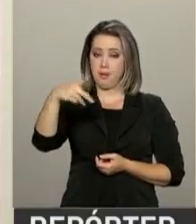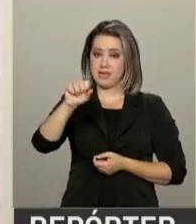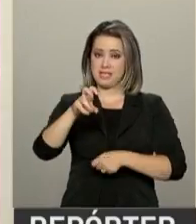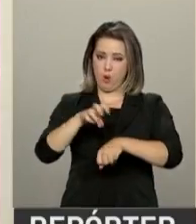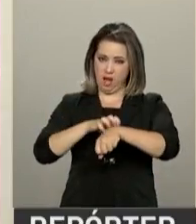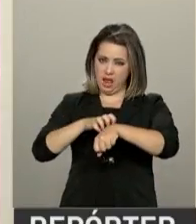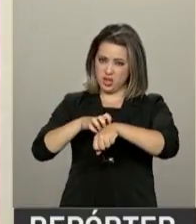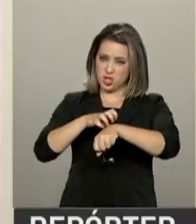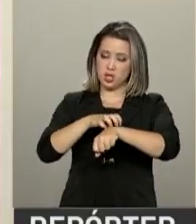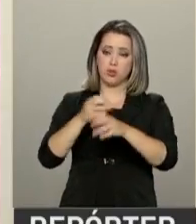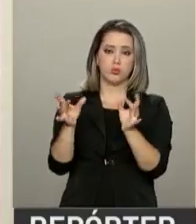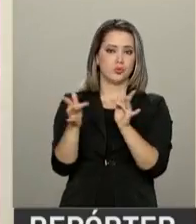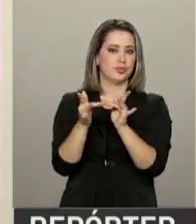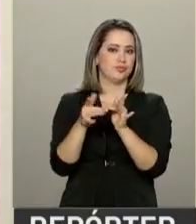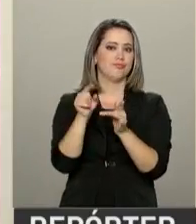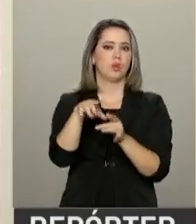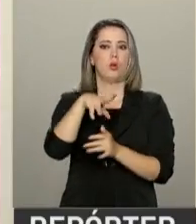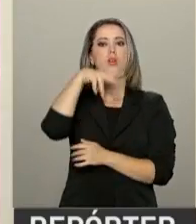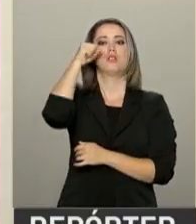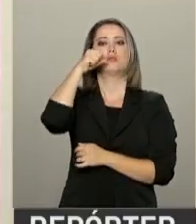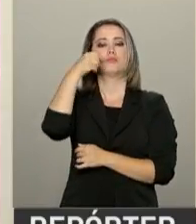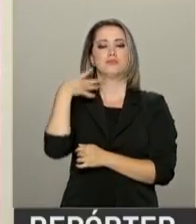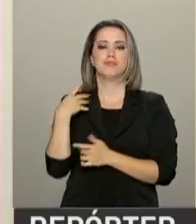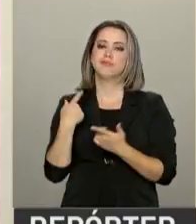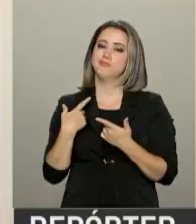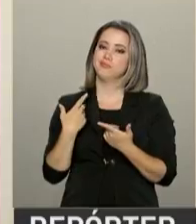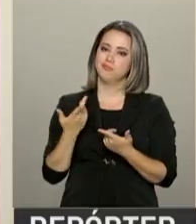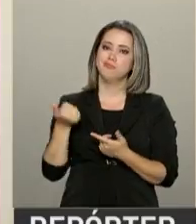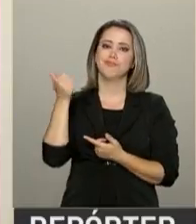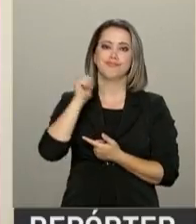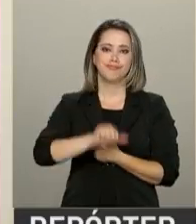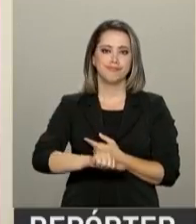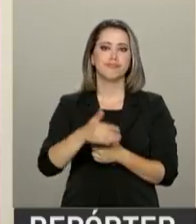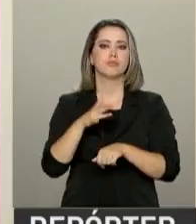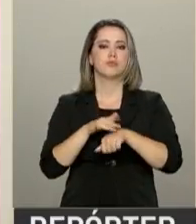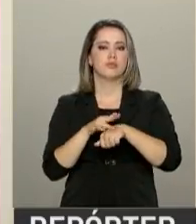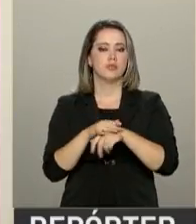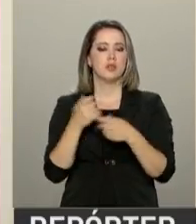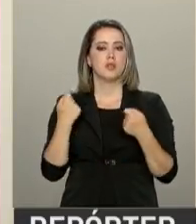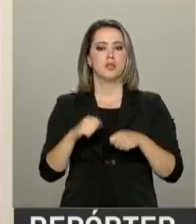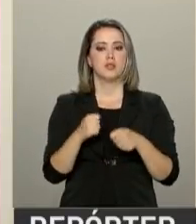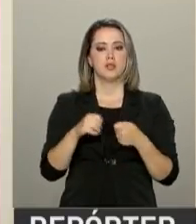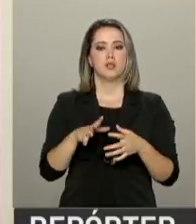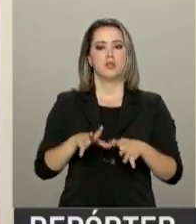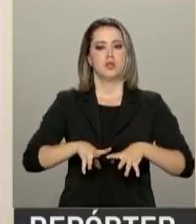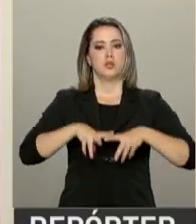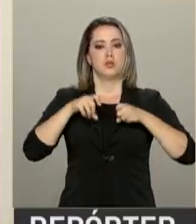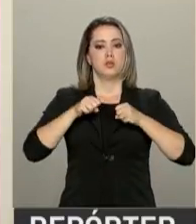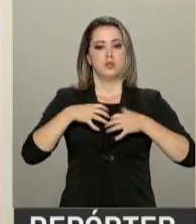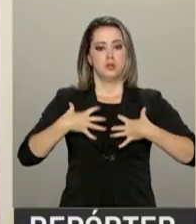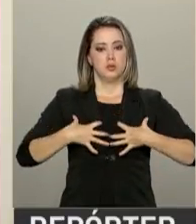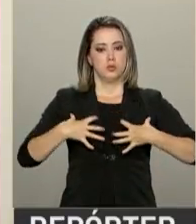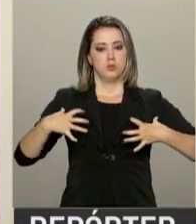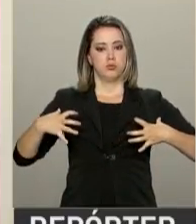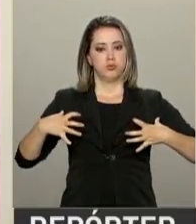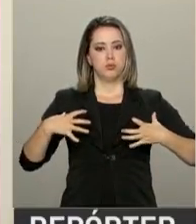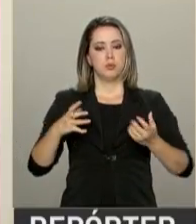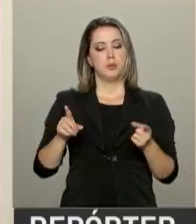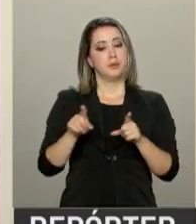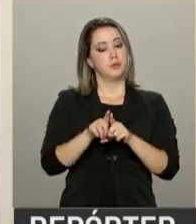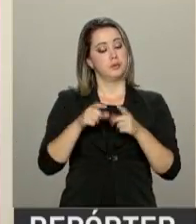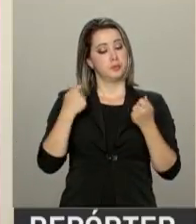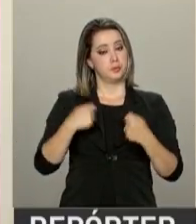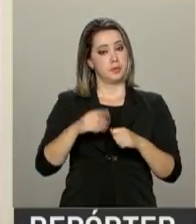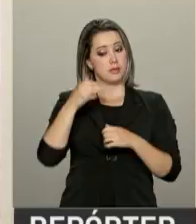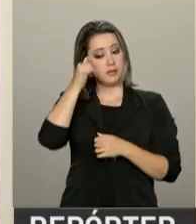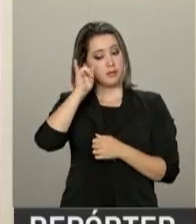então que você respira você vai desencadear uma informação que vai piorar então isso vai de marciais em chahr sobrou fazer você tecnisa então a